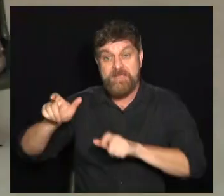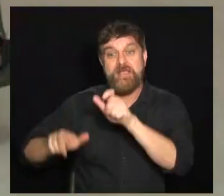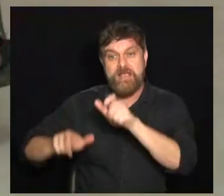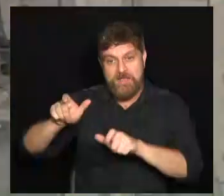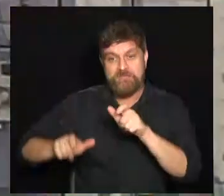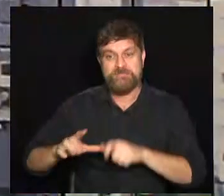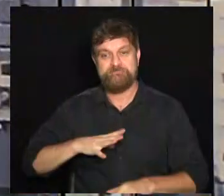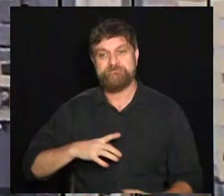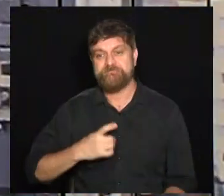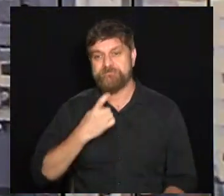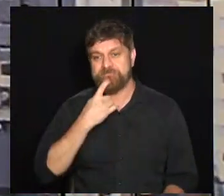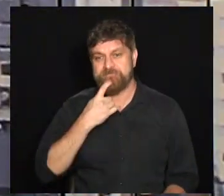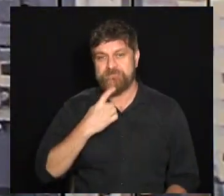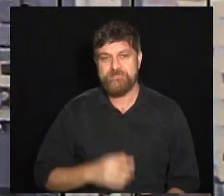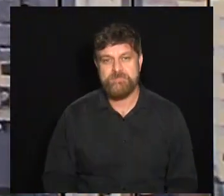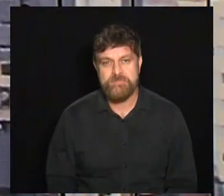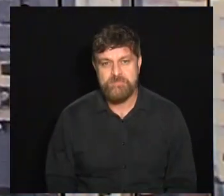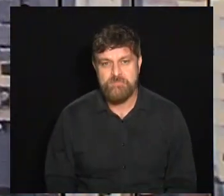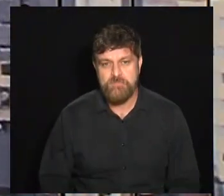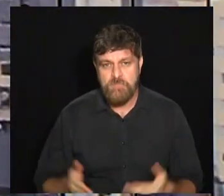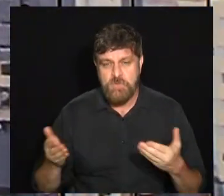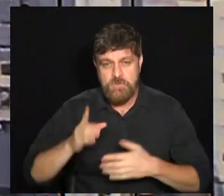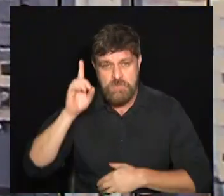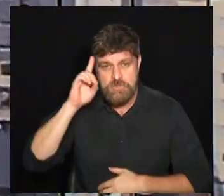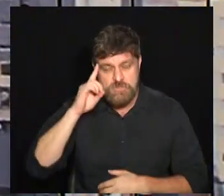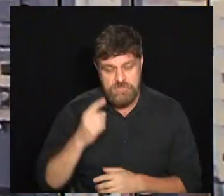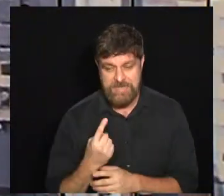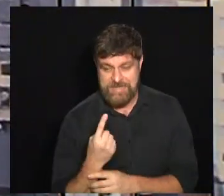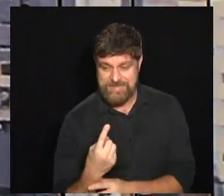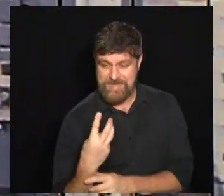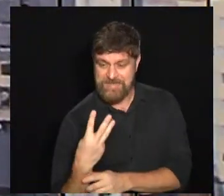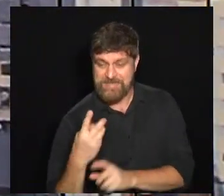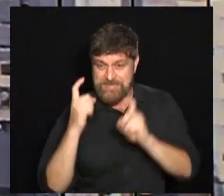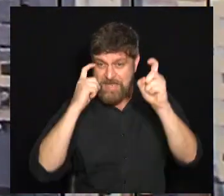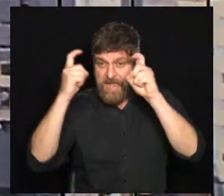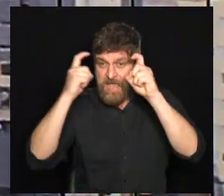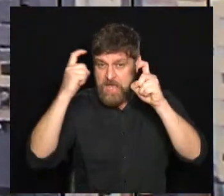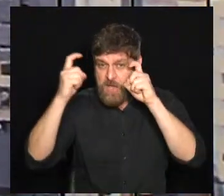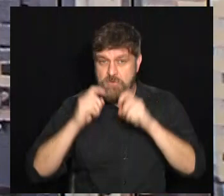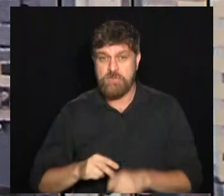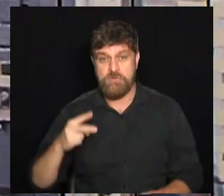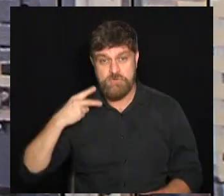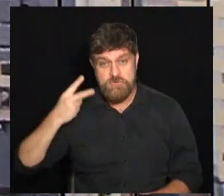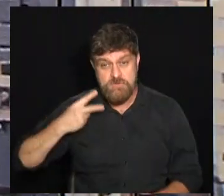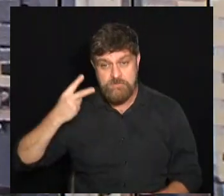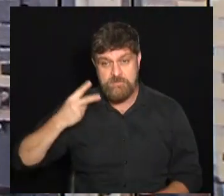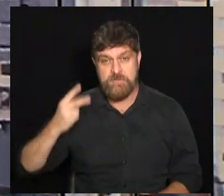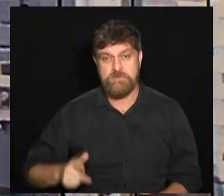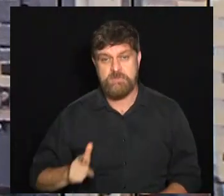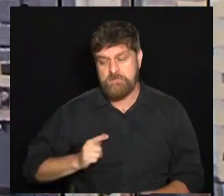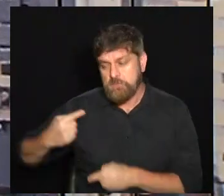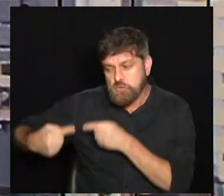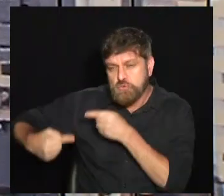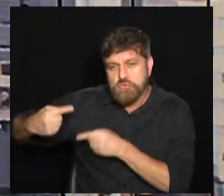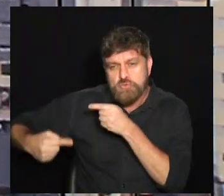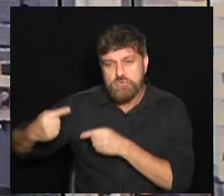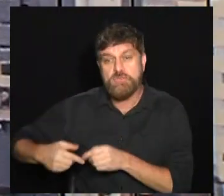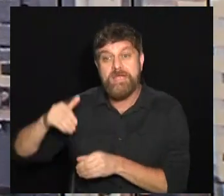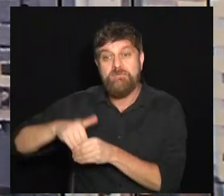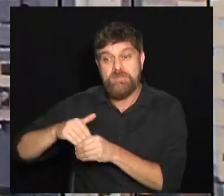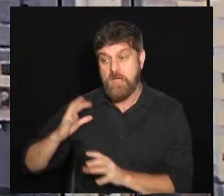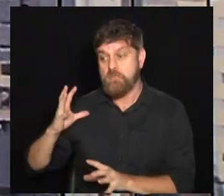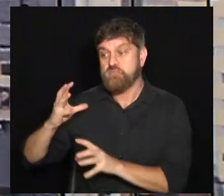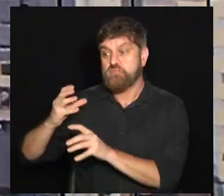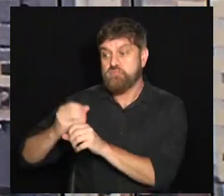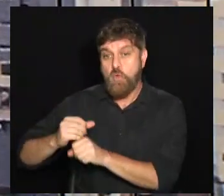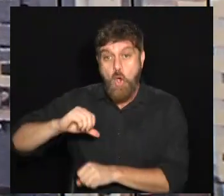Campinas. Hoje é dia da 13ª reunião ordinária. Os vereadores vão discutir e votar